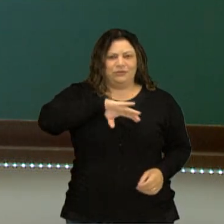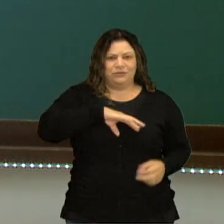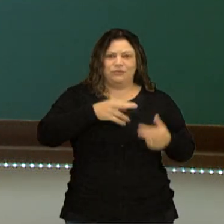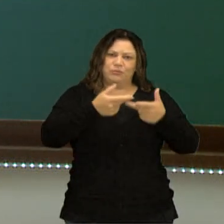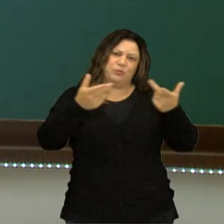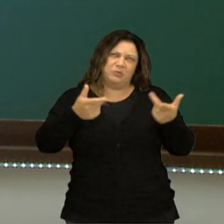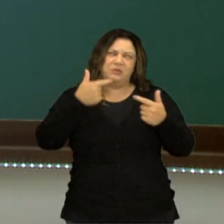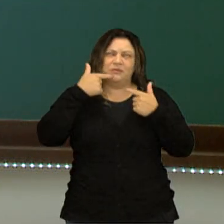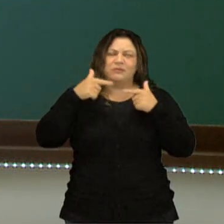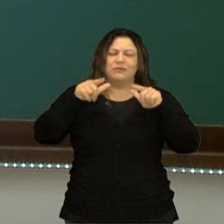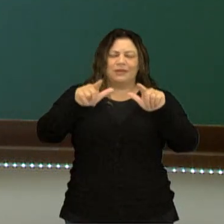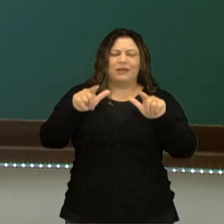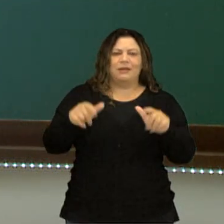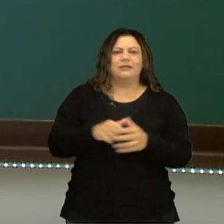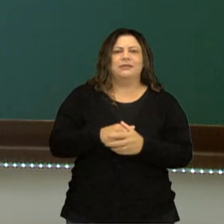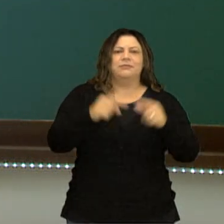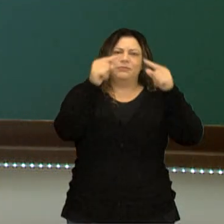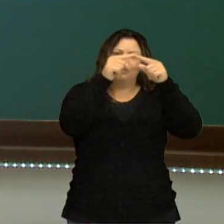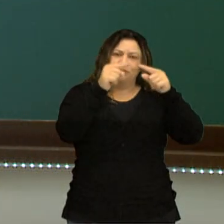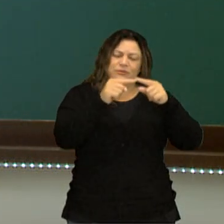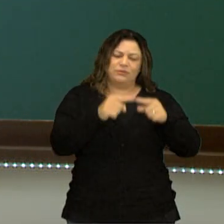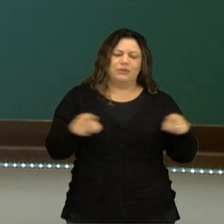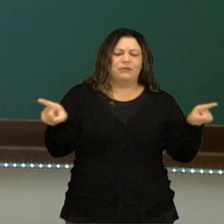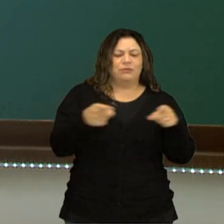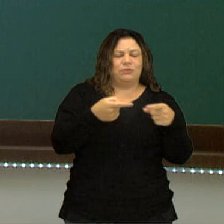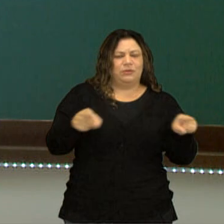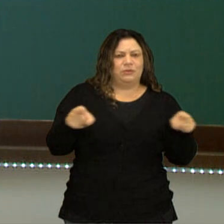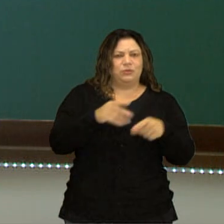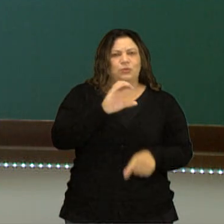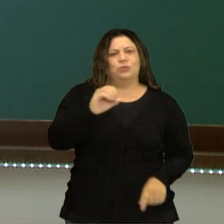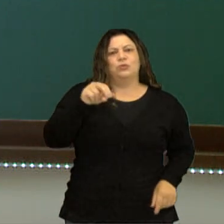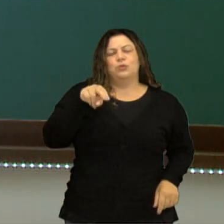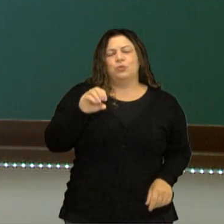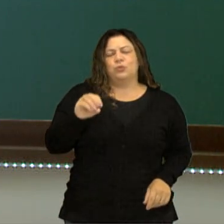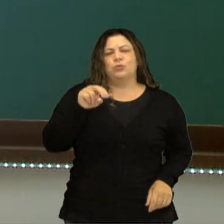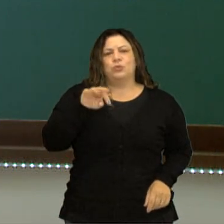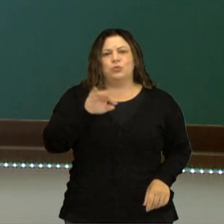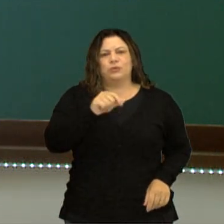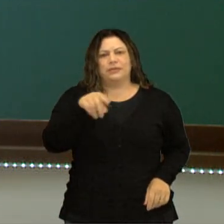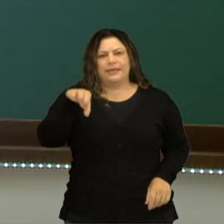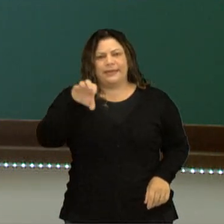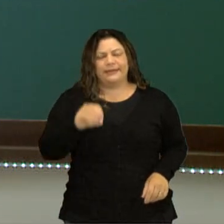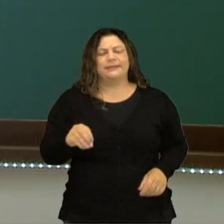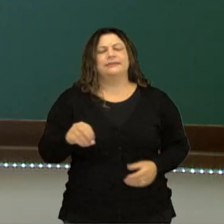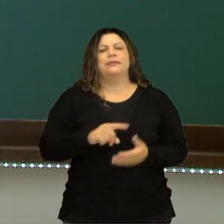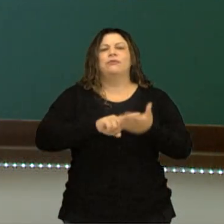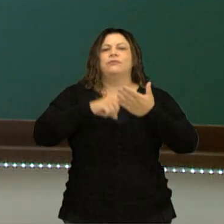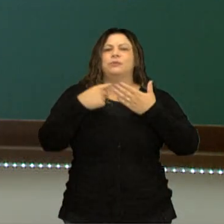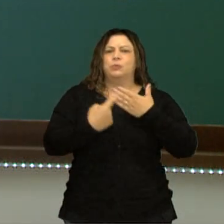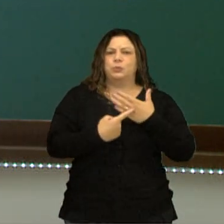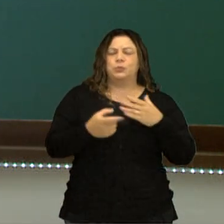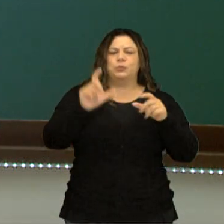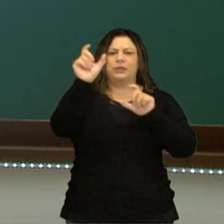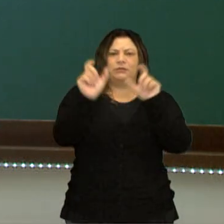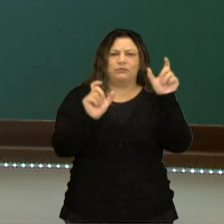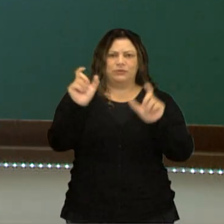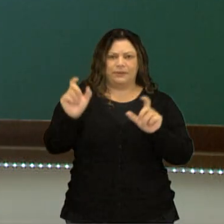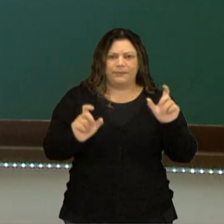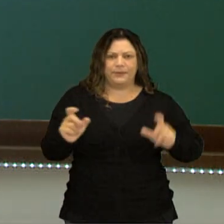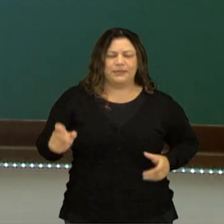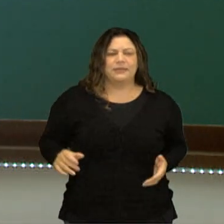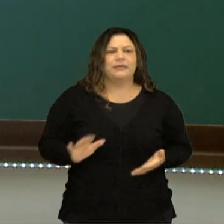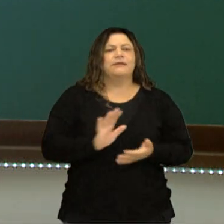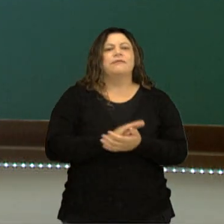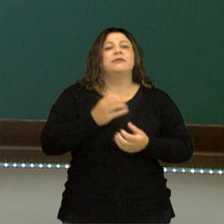tenha ritmo, tenha conotação, a linguagem figurada, o sentido figurado das palavras. Então,